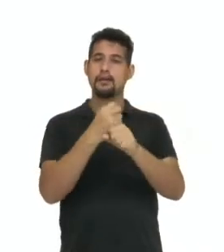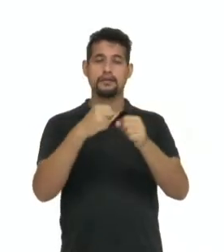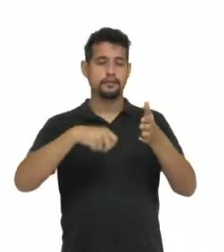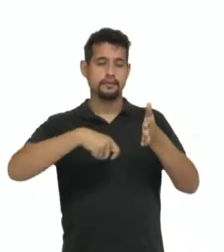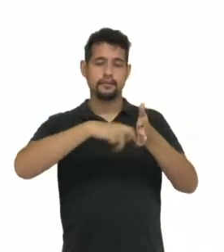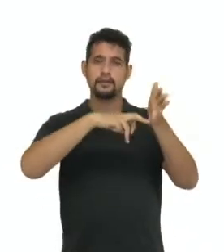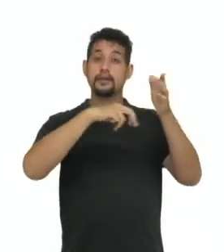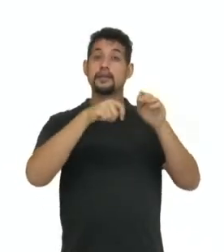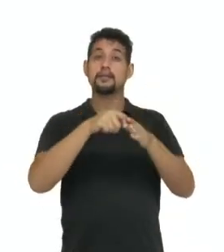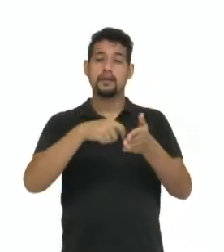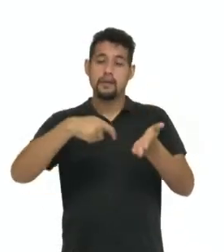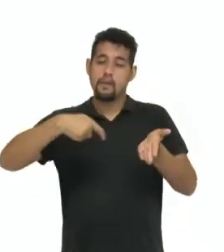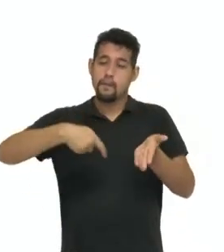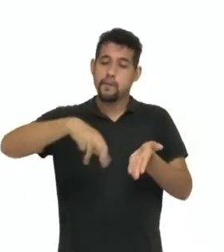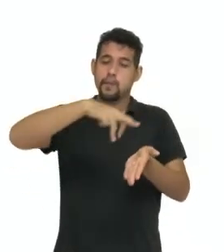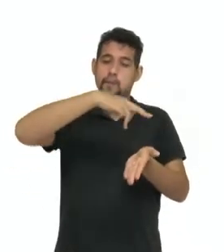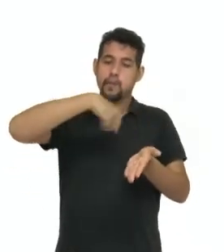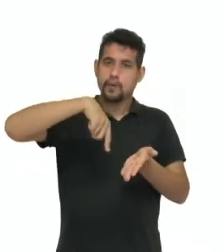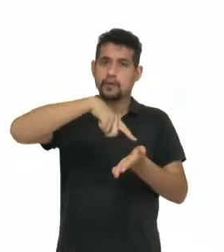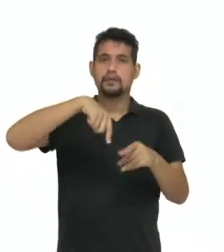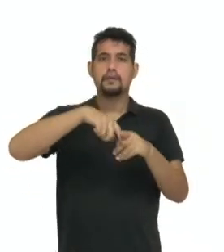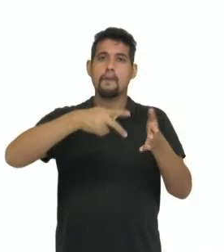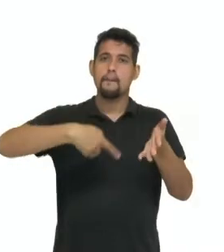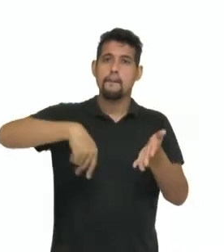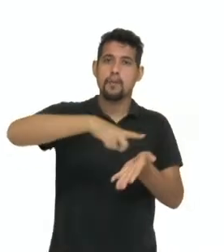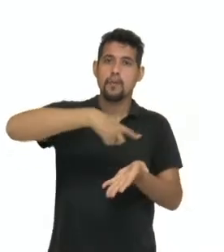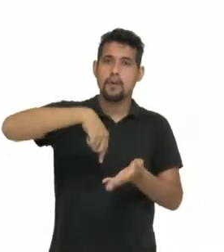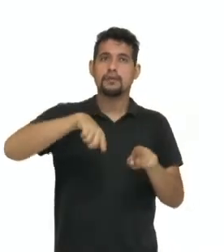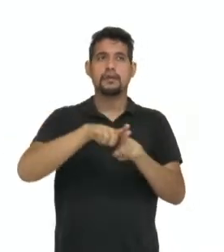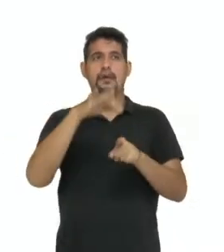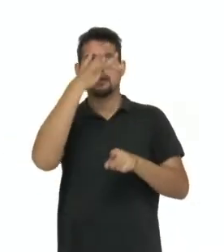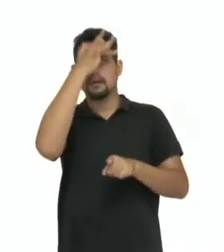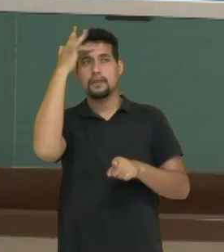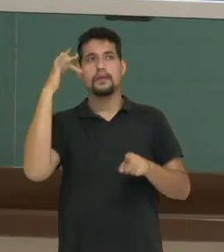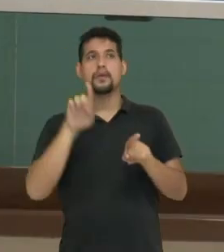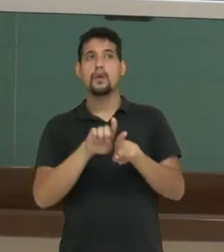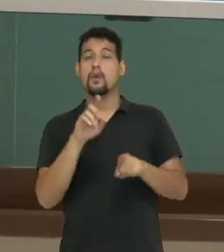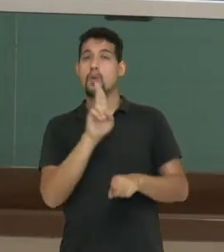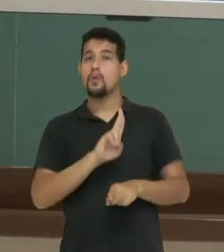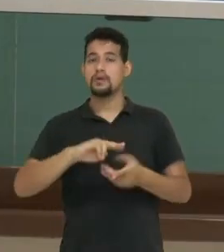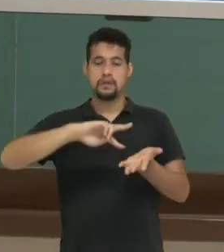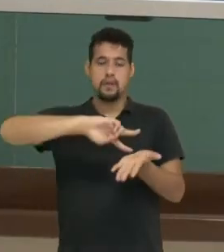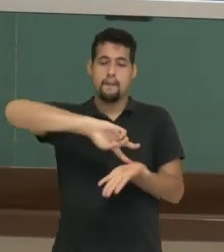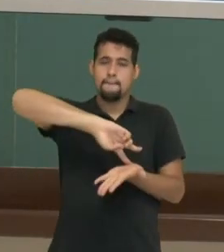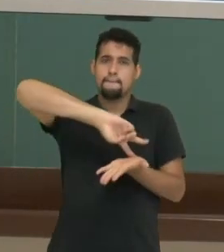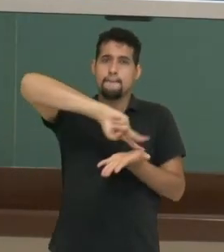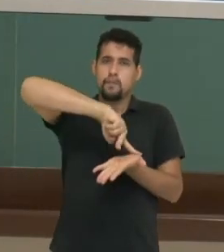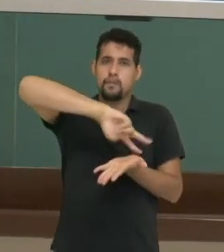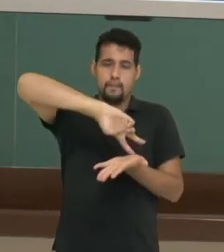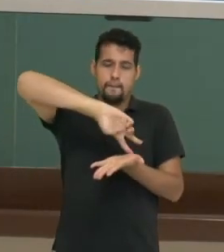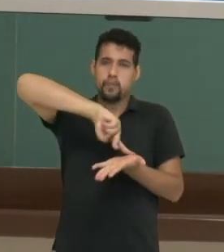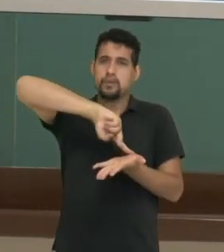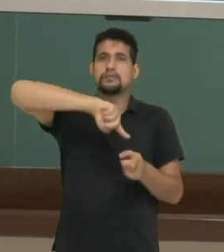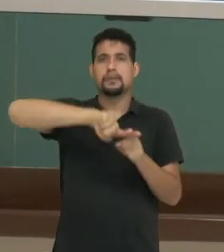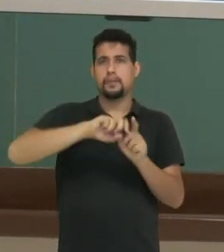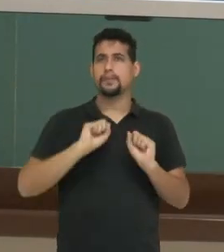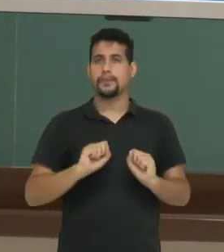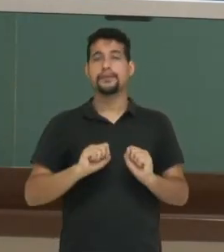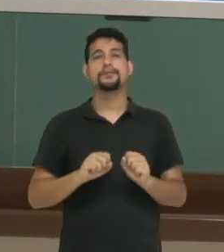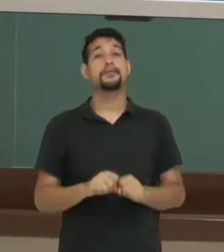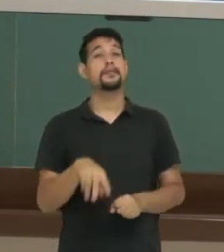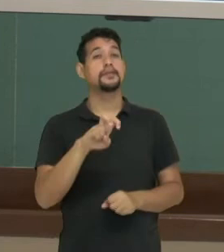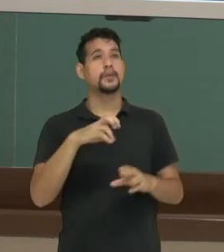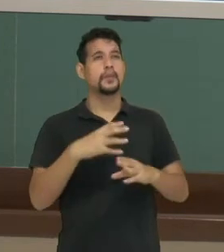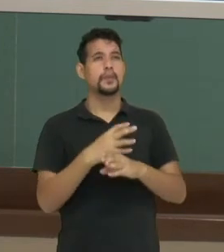chute giratório válido ao protetor de tórax, certo? 5